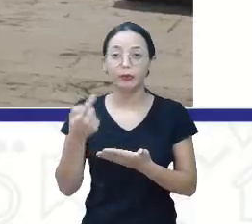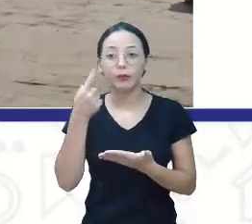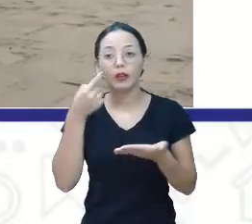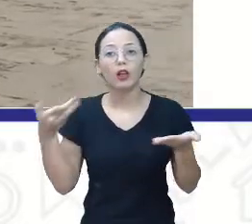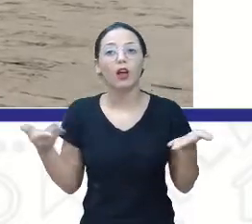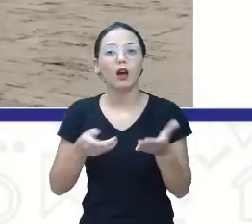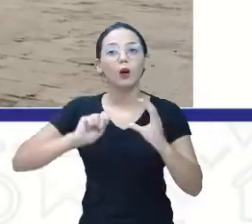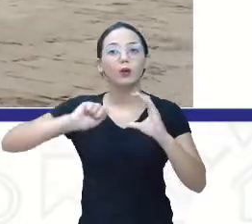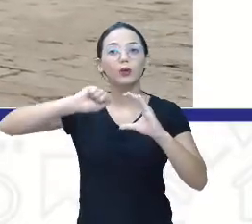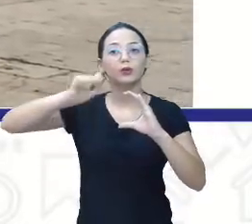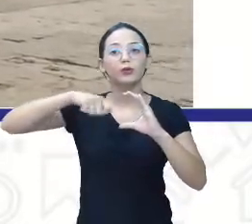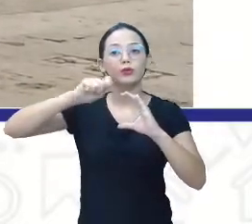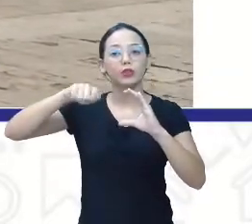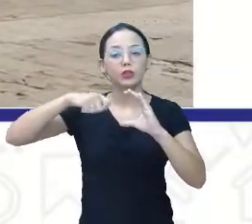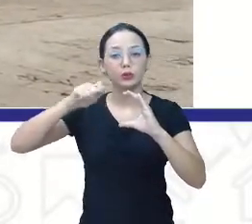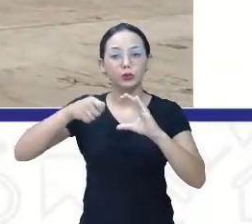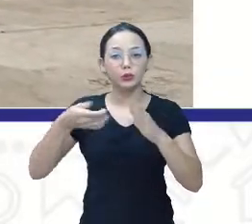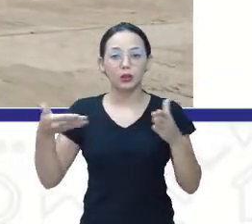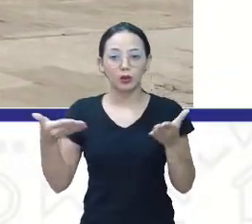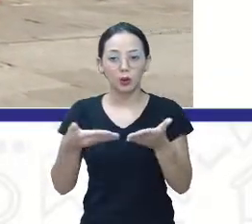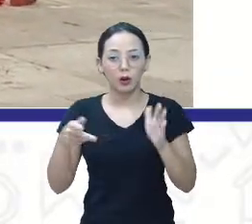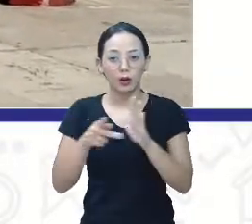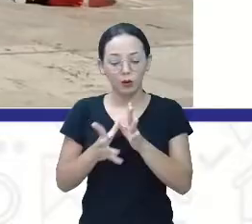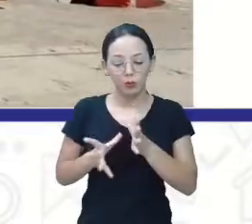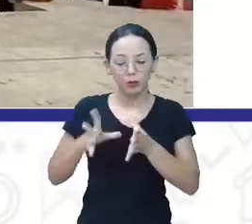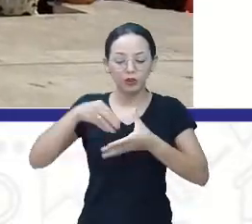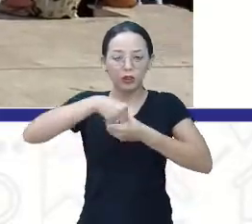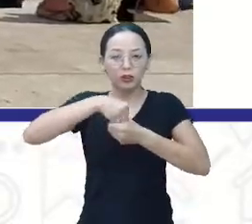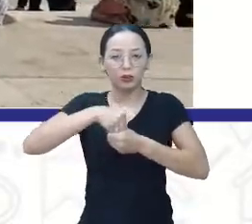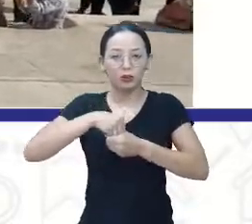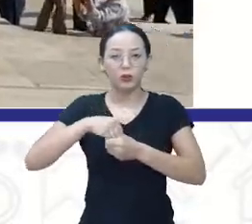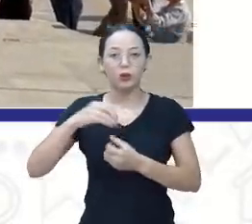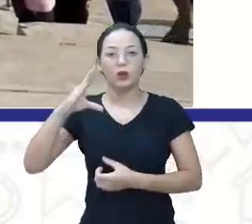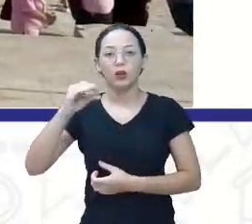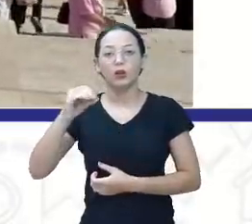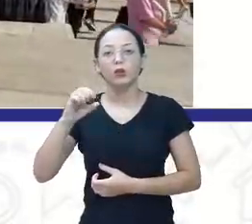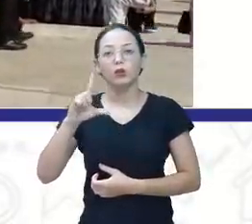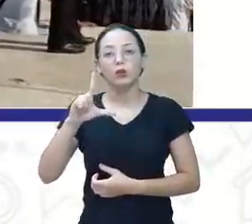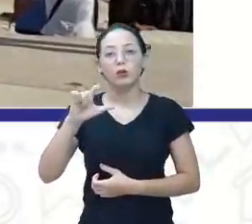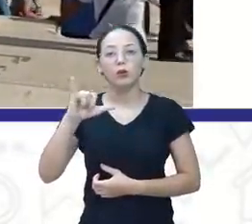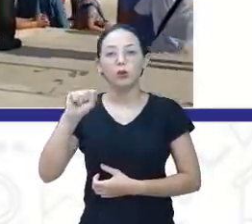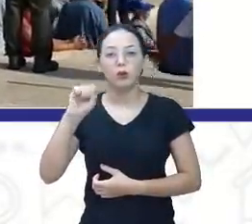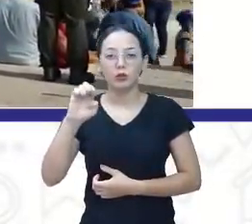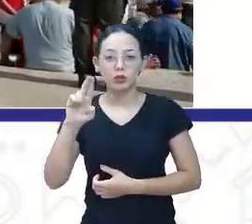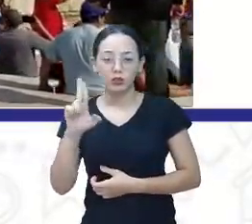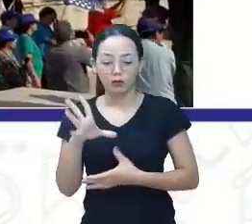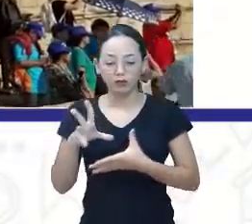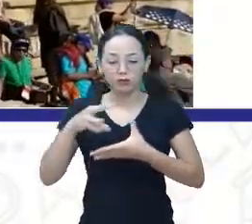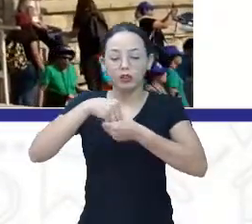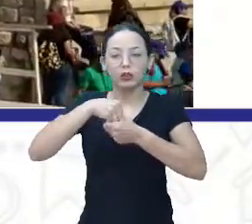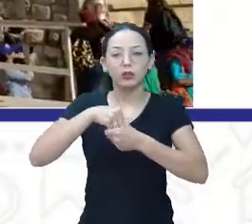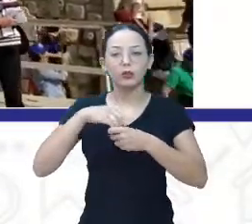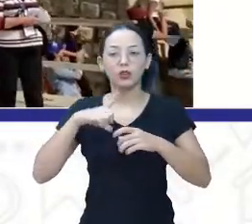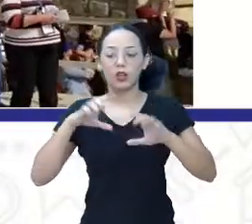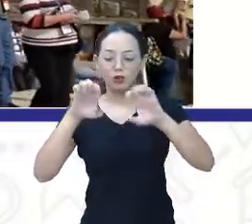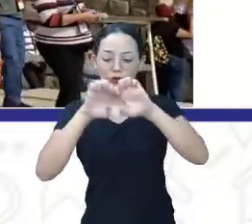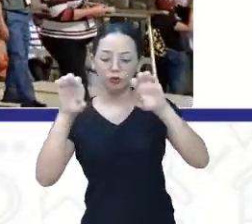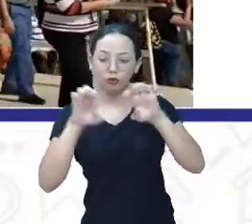vídeo da parte interna do Coliseu. Observem, tem a